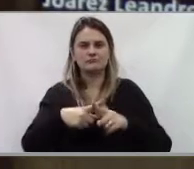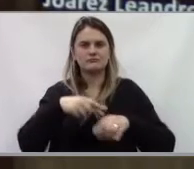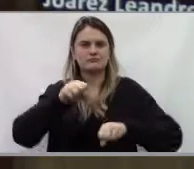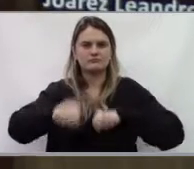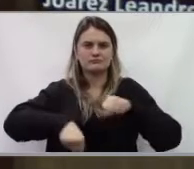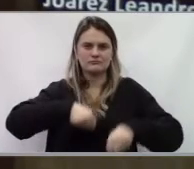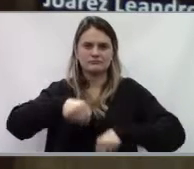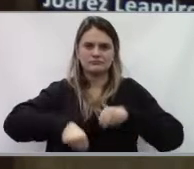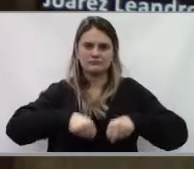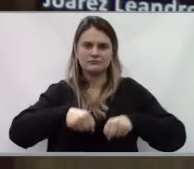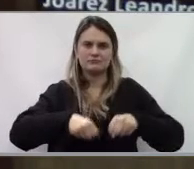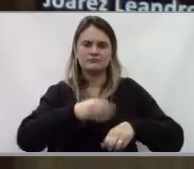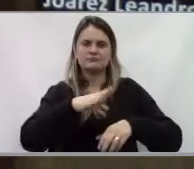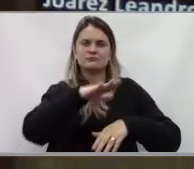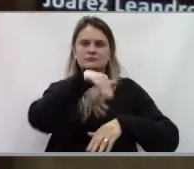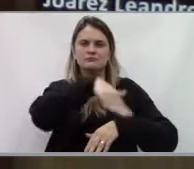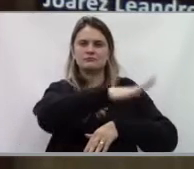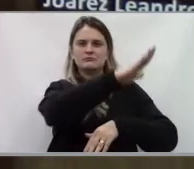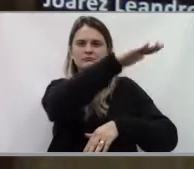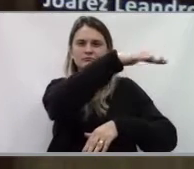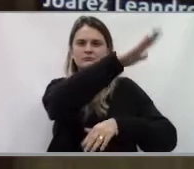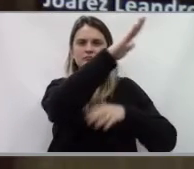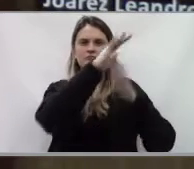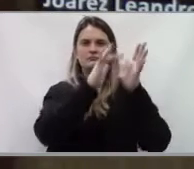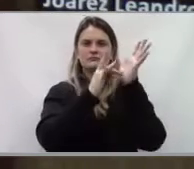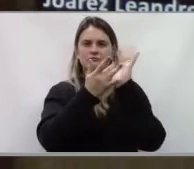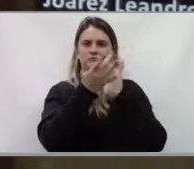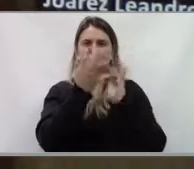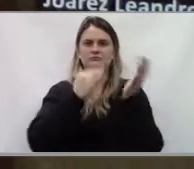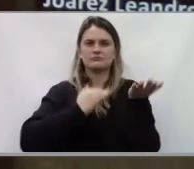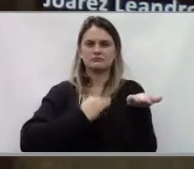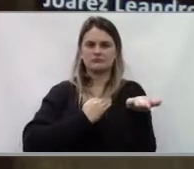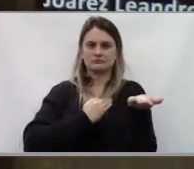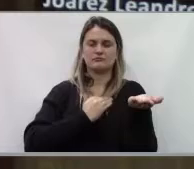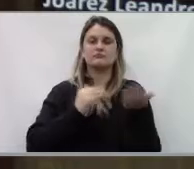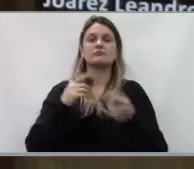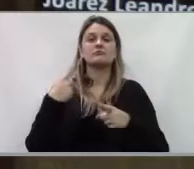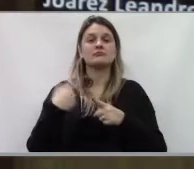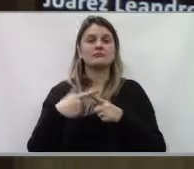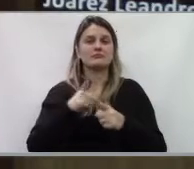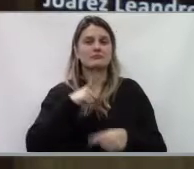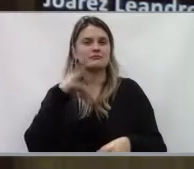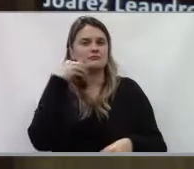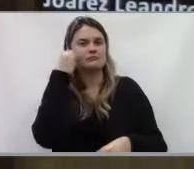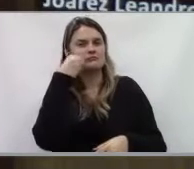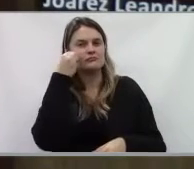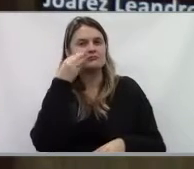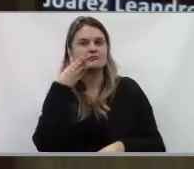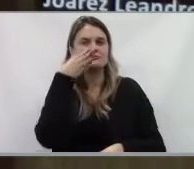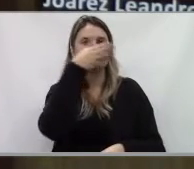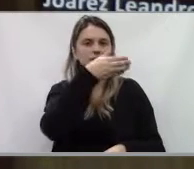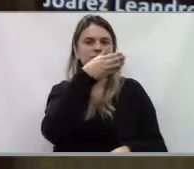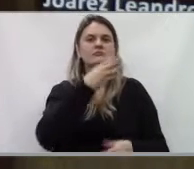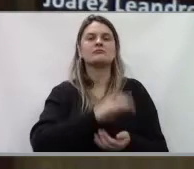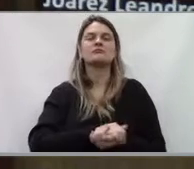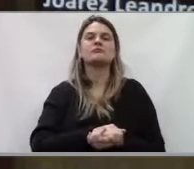a segunda etapa de Downhill, no Morro do Cristo, onde nós tivemos a oportunidade de estar